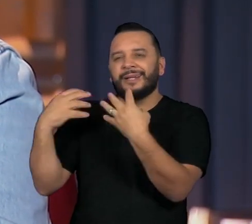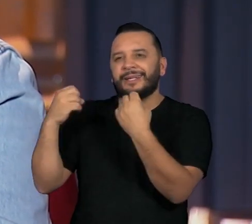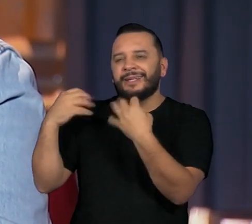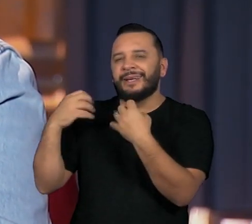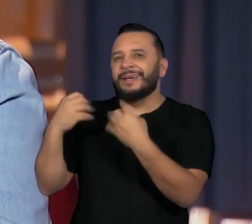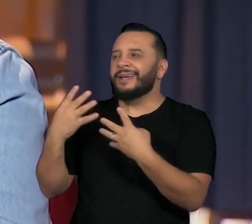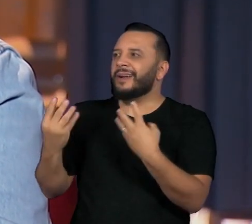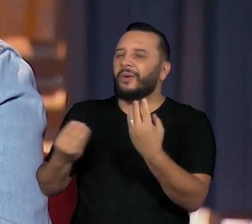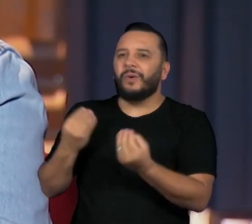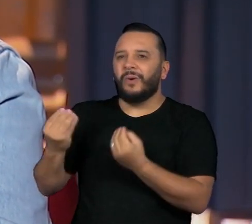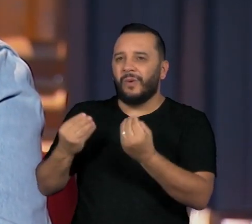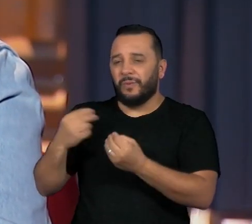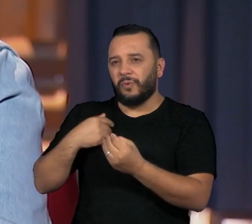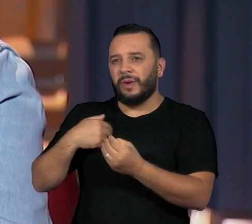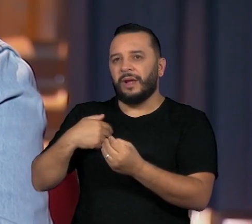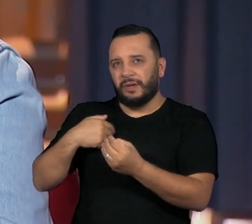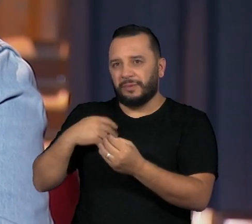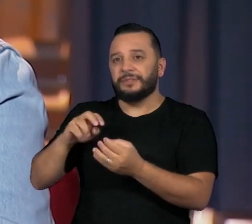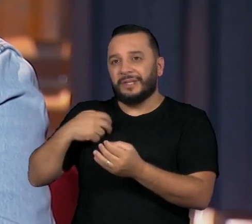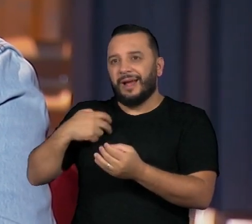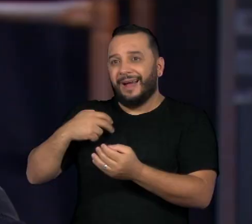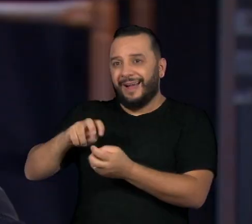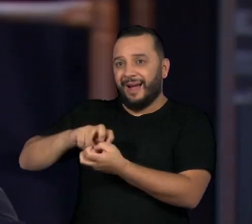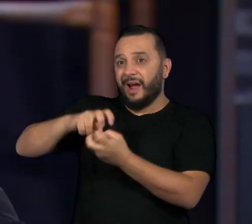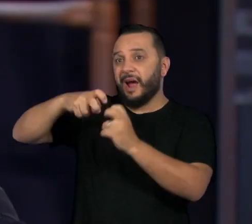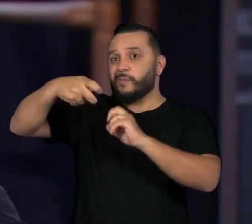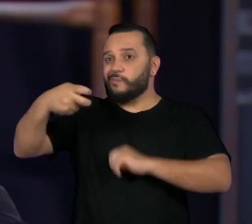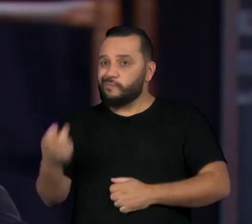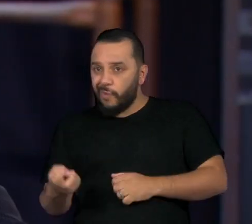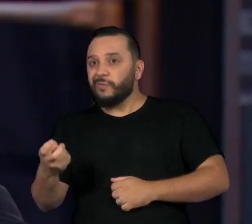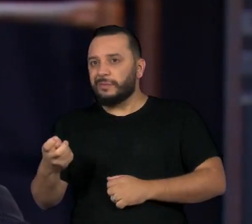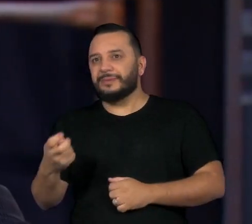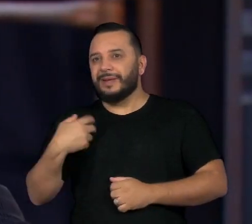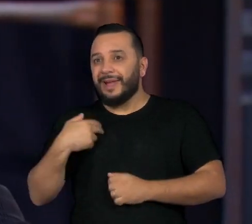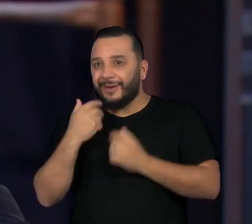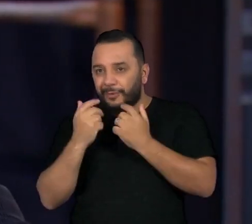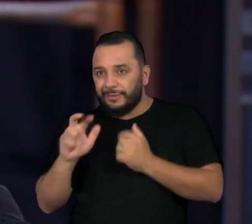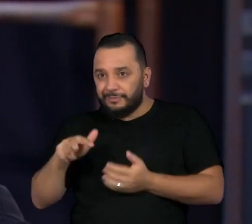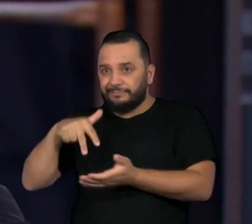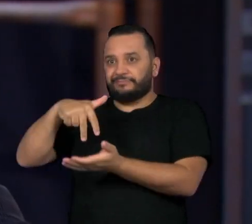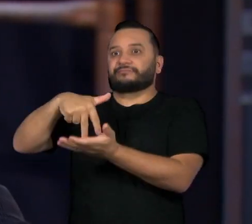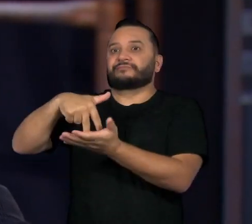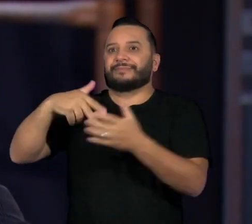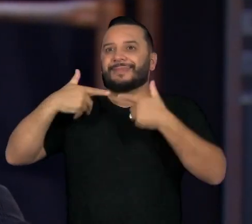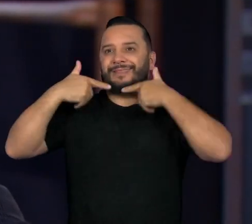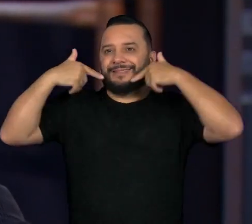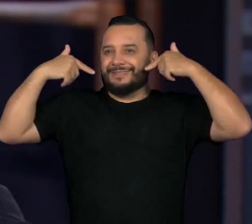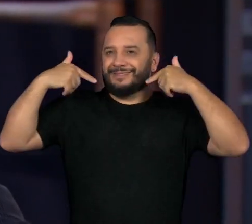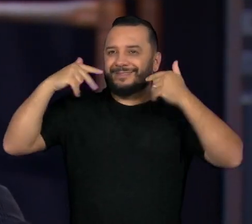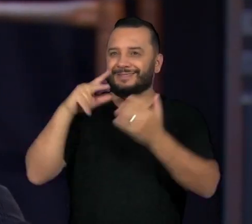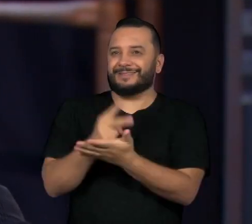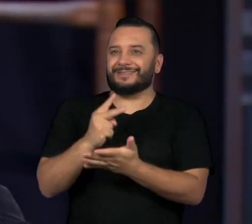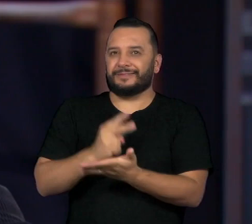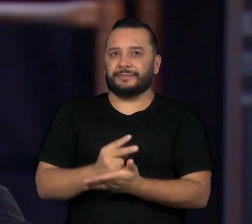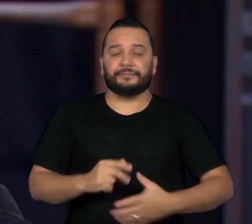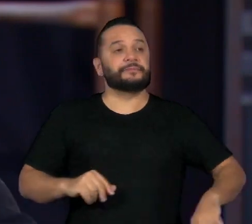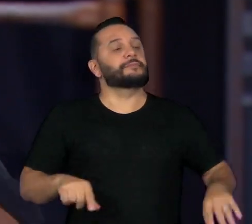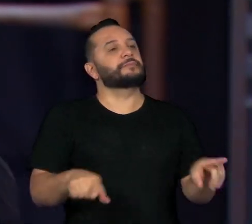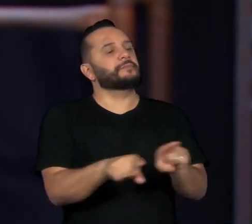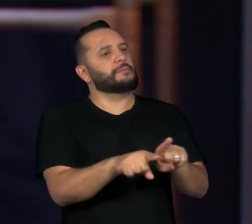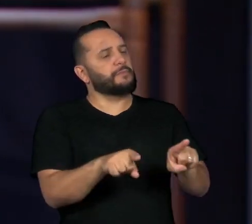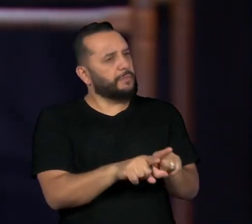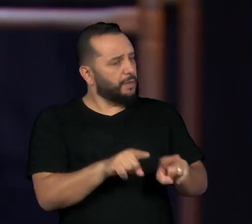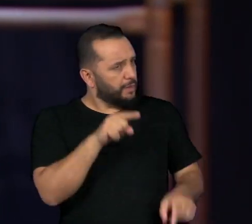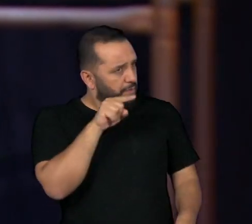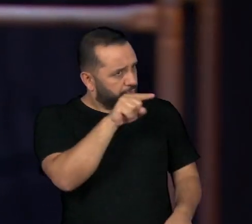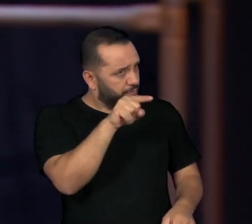a cair e levantar com um sorriso na cara. E tem a questão de você